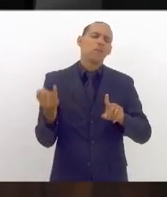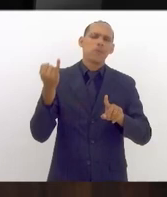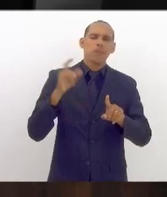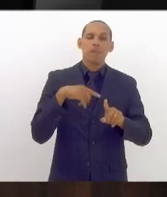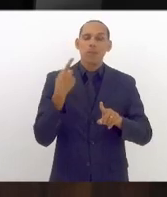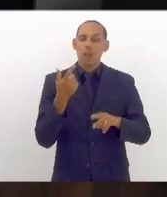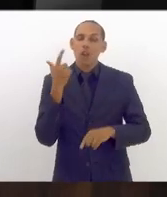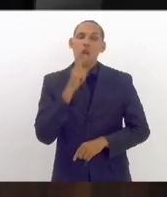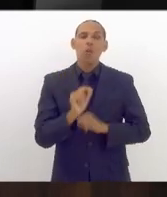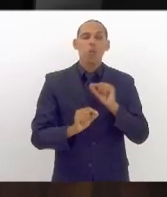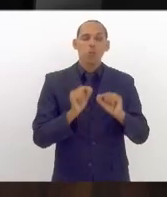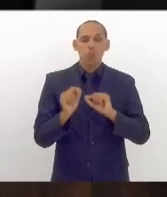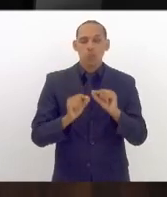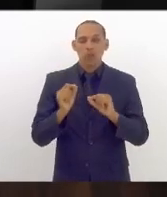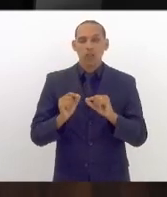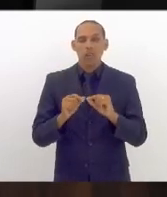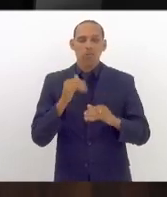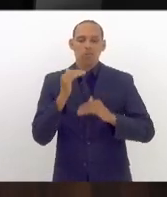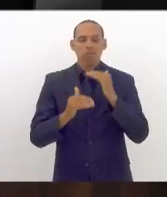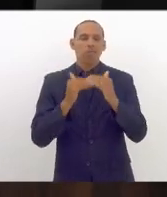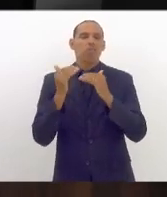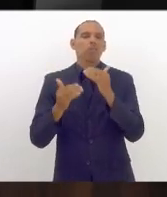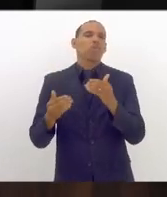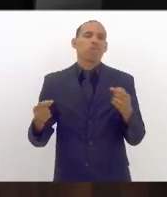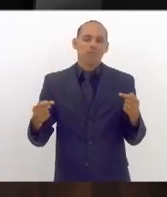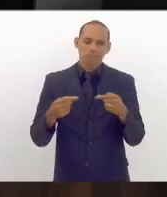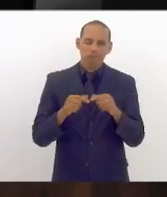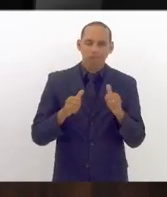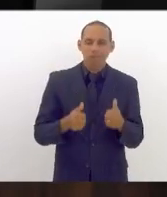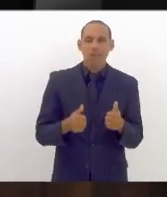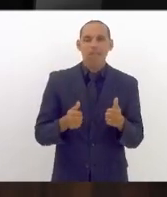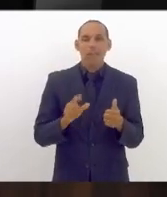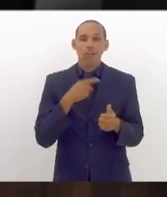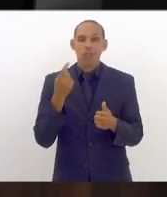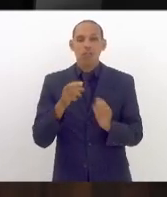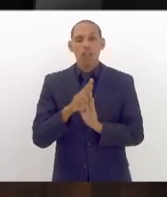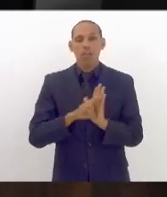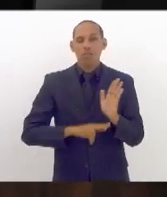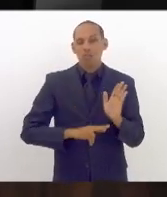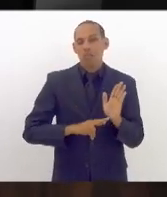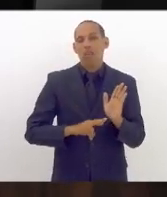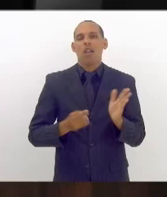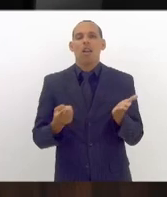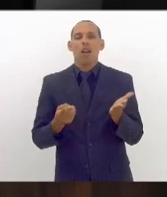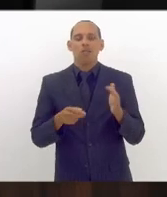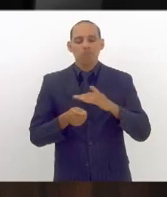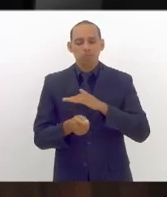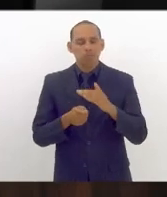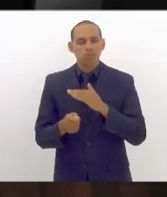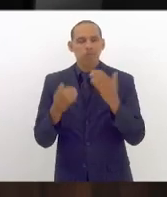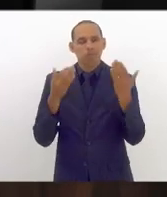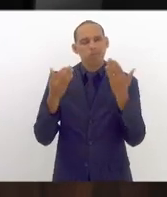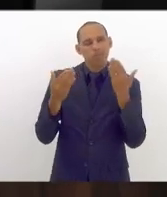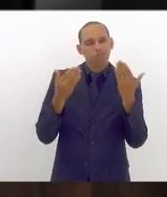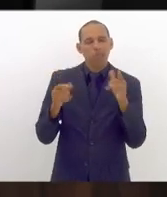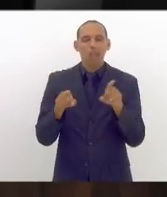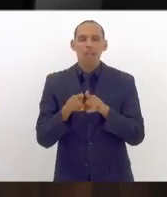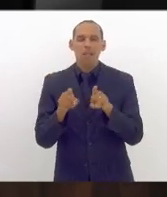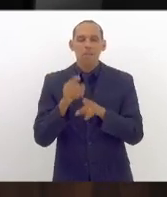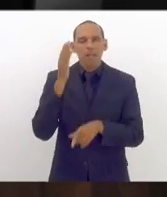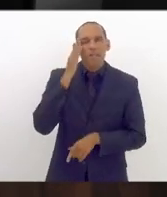apostas para o desenvolvimento vai nos permitir simular os resultados dos investimentos dos incentivos fazer projeções